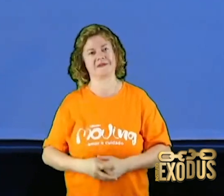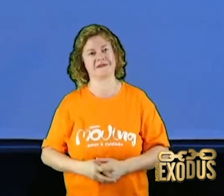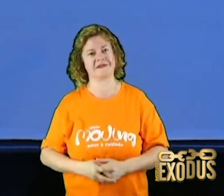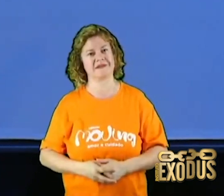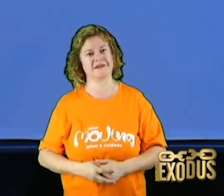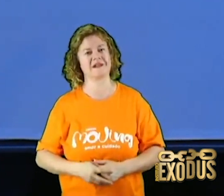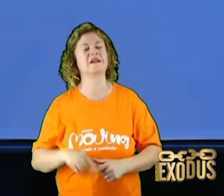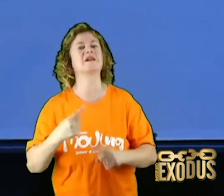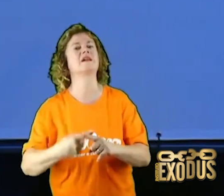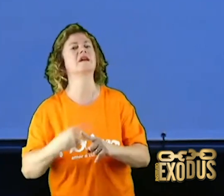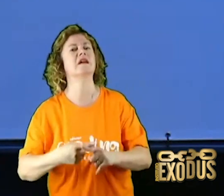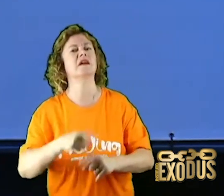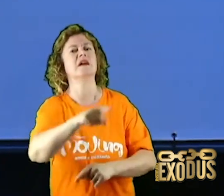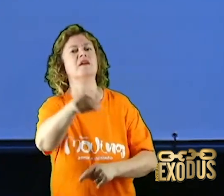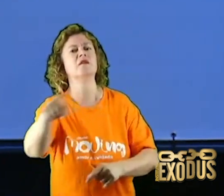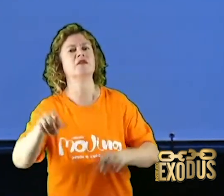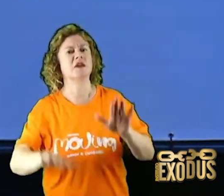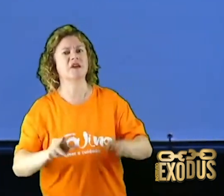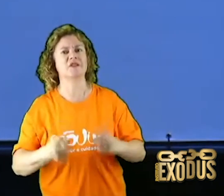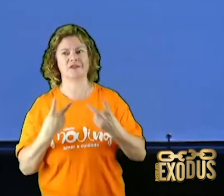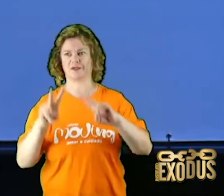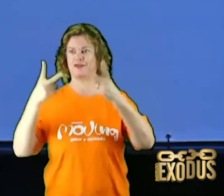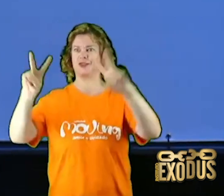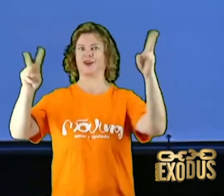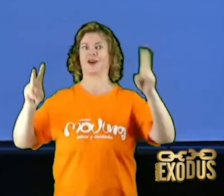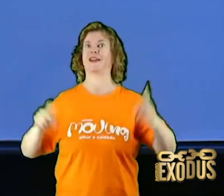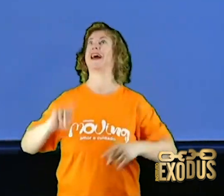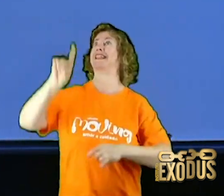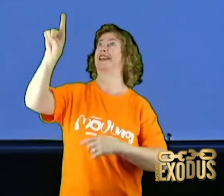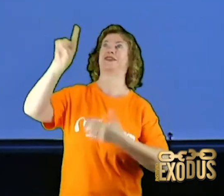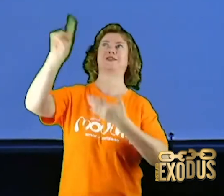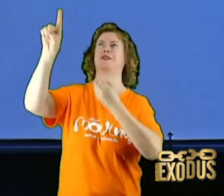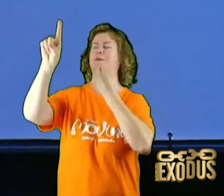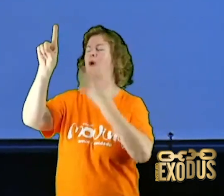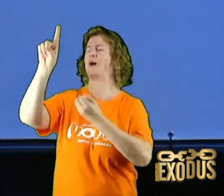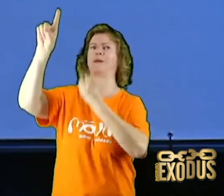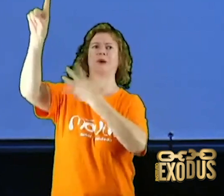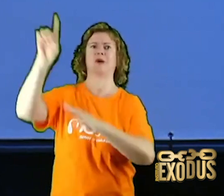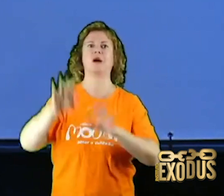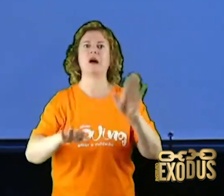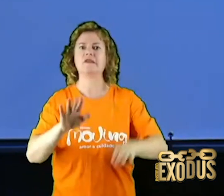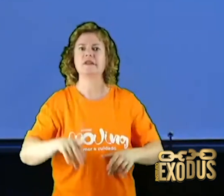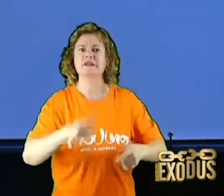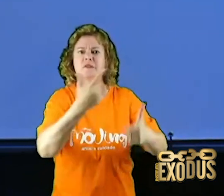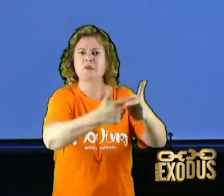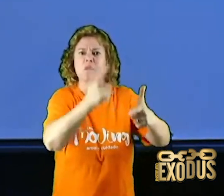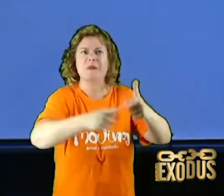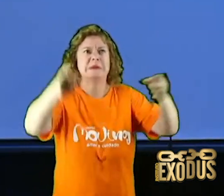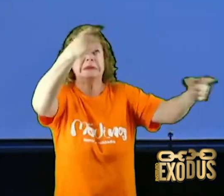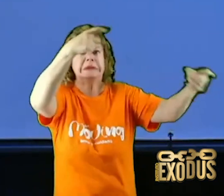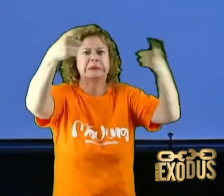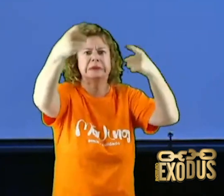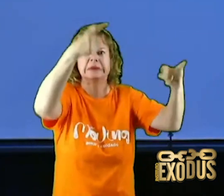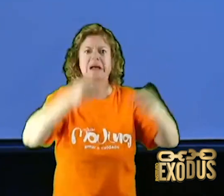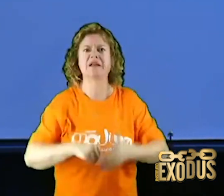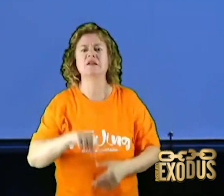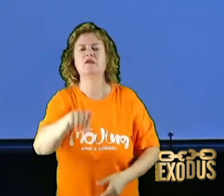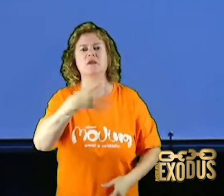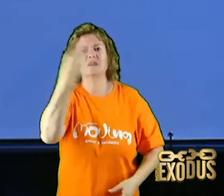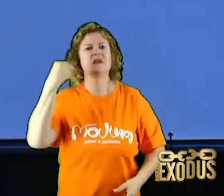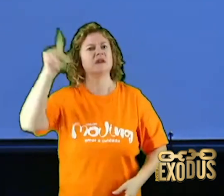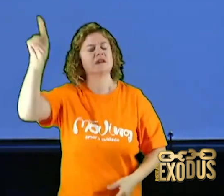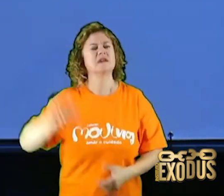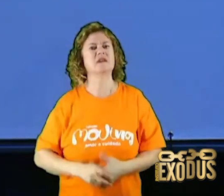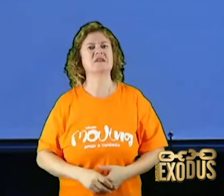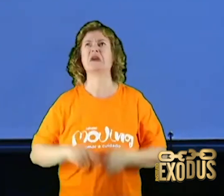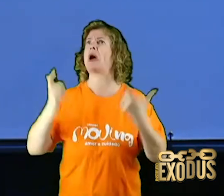que você vai falar? Deus não existe, Jesus me abandonou. Onde está o Senhor? Como disse Judeão. Onde está